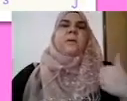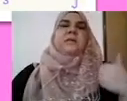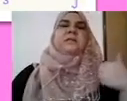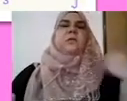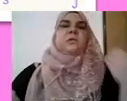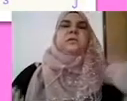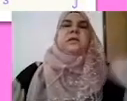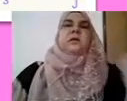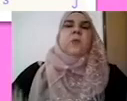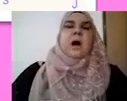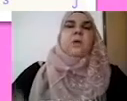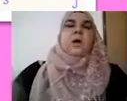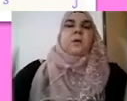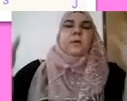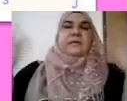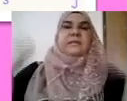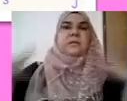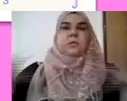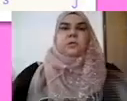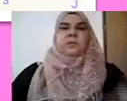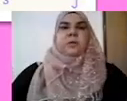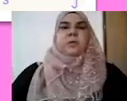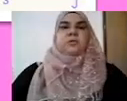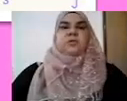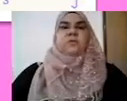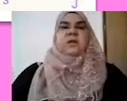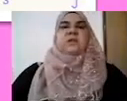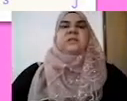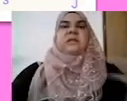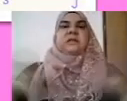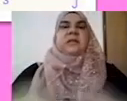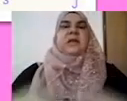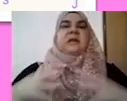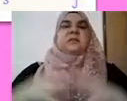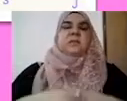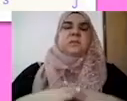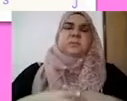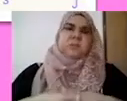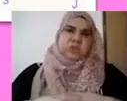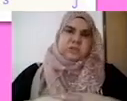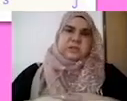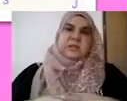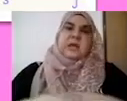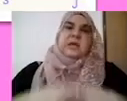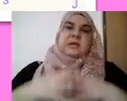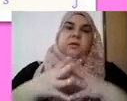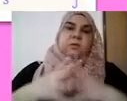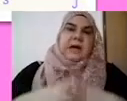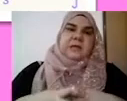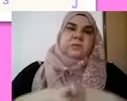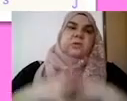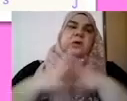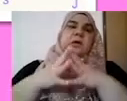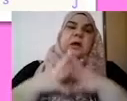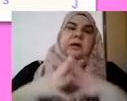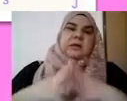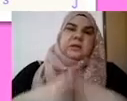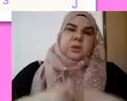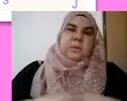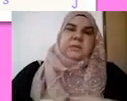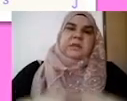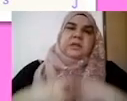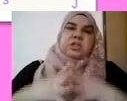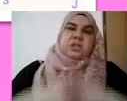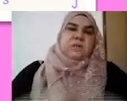algo parecido com ser igual. Porque são dois polígonos diferentes que têm as mesmas medidas. Então, no caso, aqui